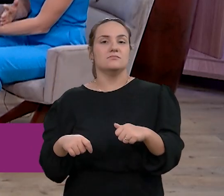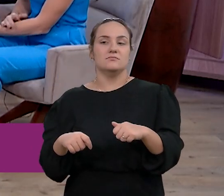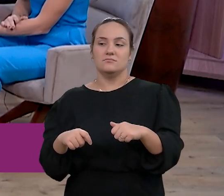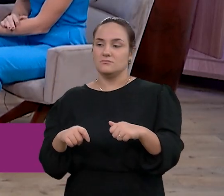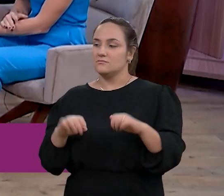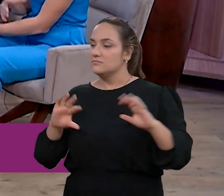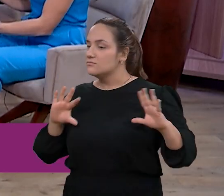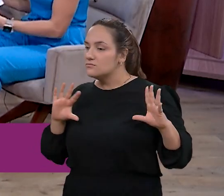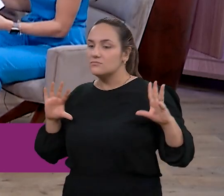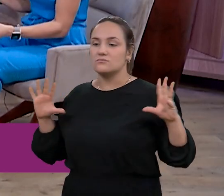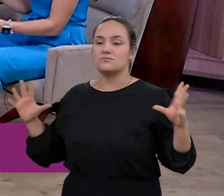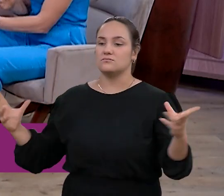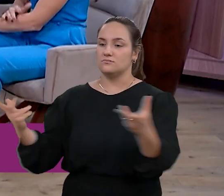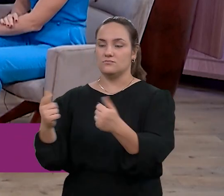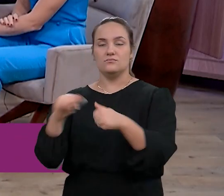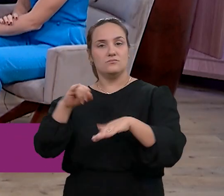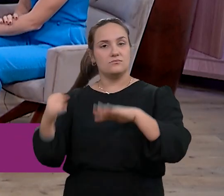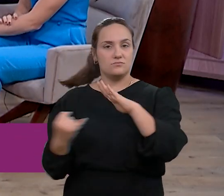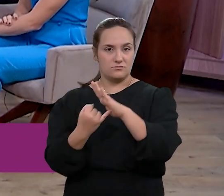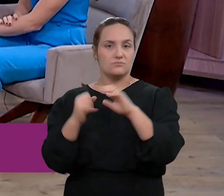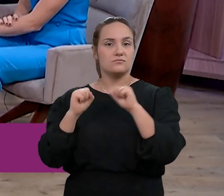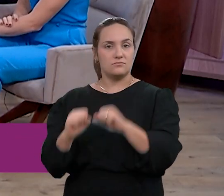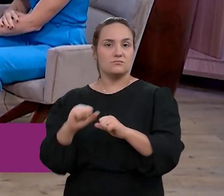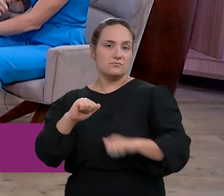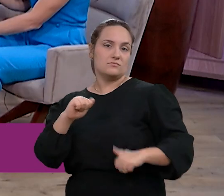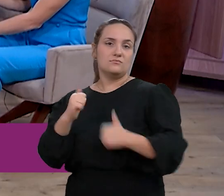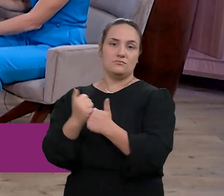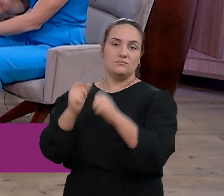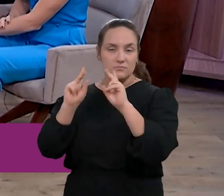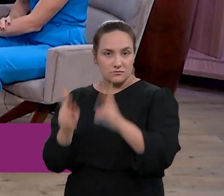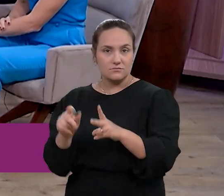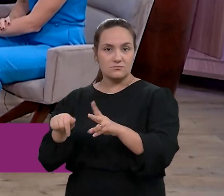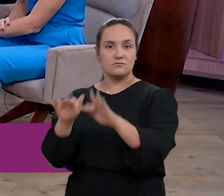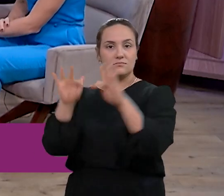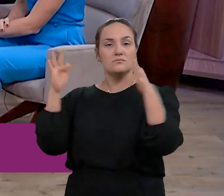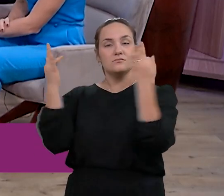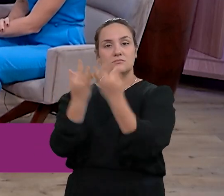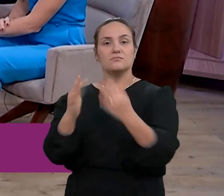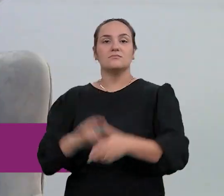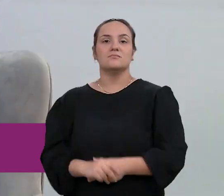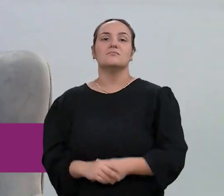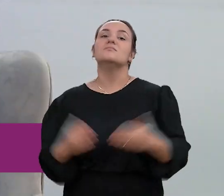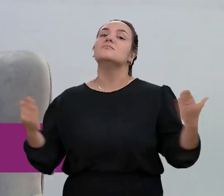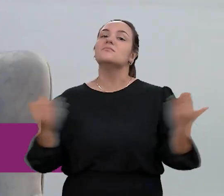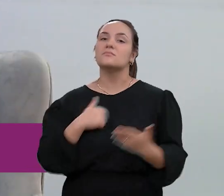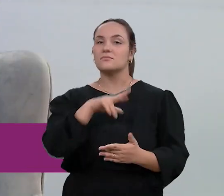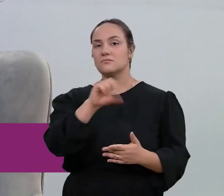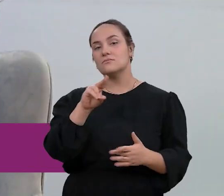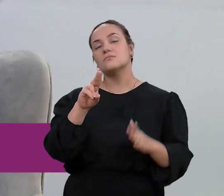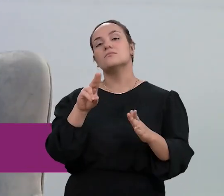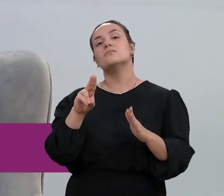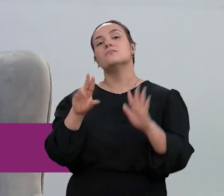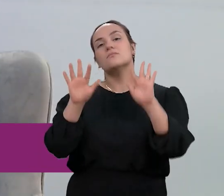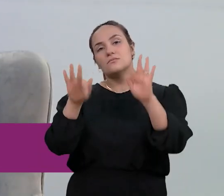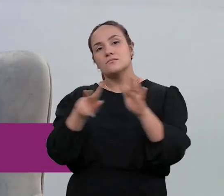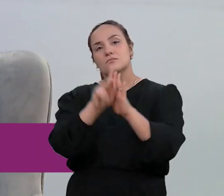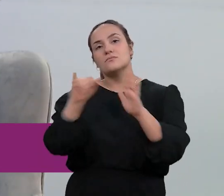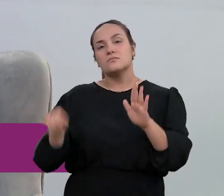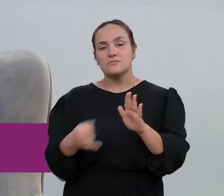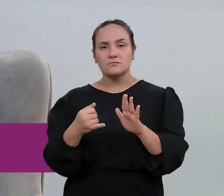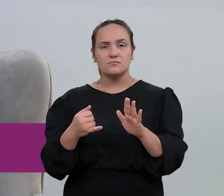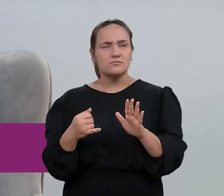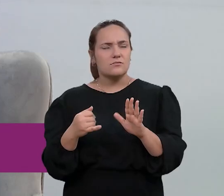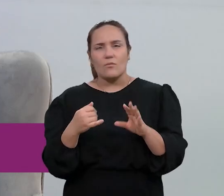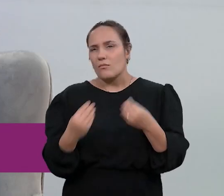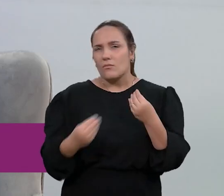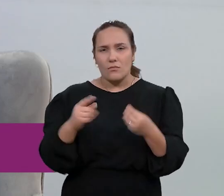aí pro entorno né pras redes que dão esse suporte para que ele possa continuar então nessa família e pra gente já ir finalizando o nosso programa Eu